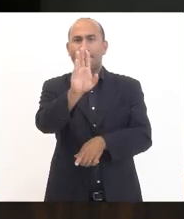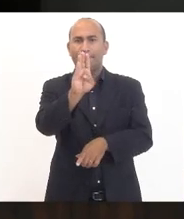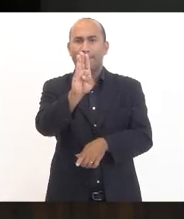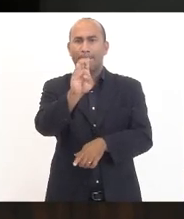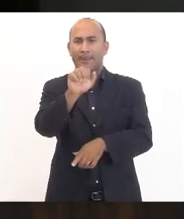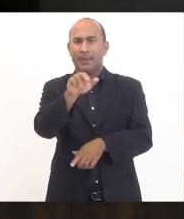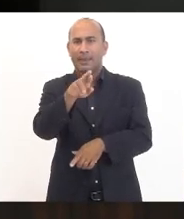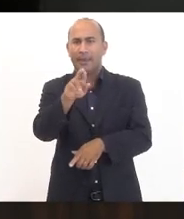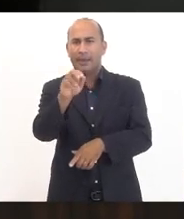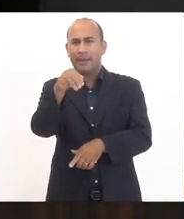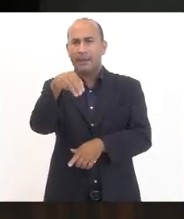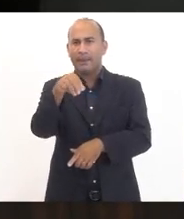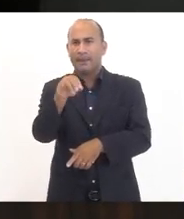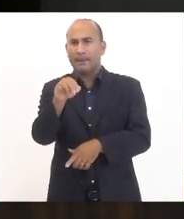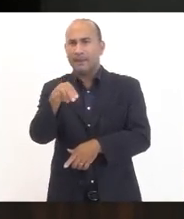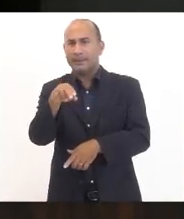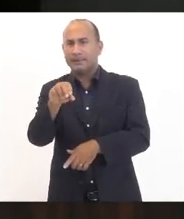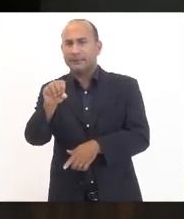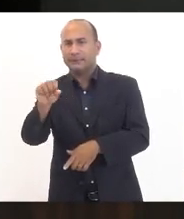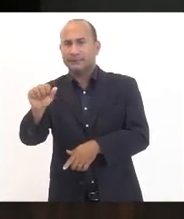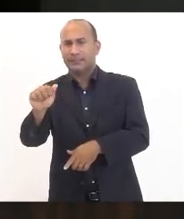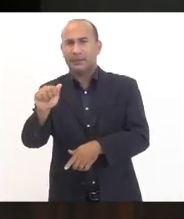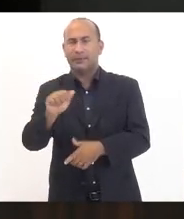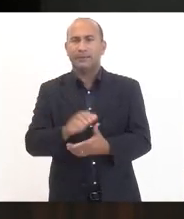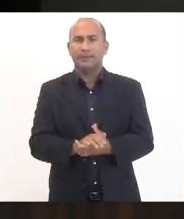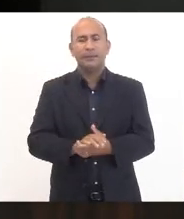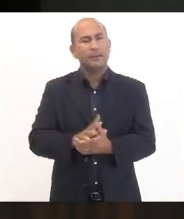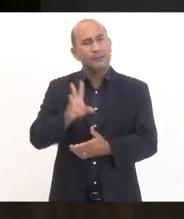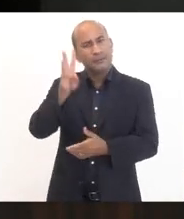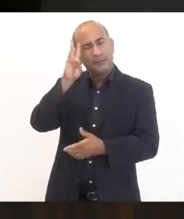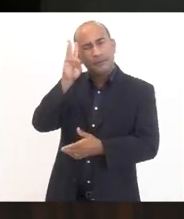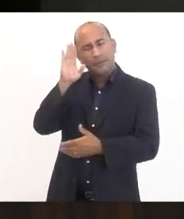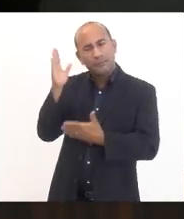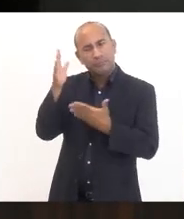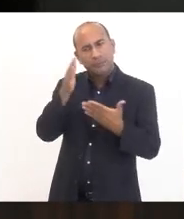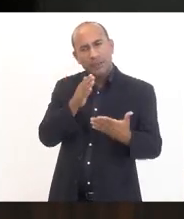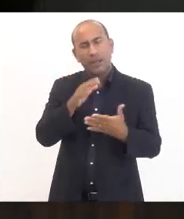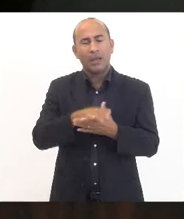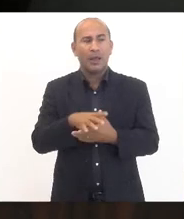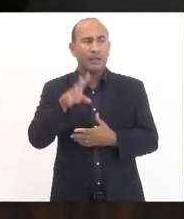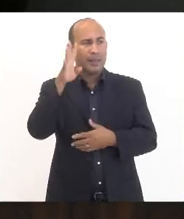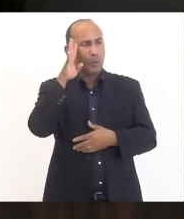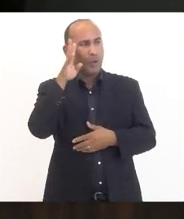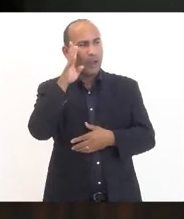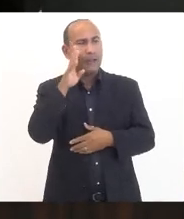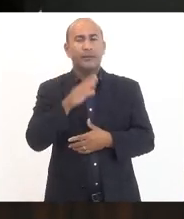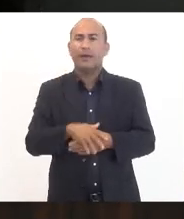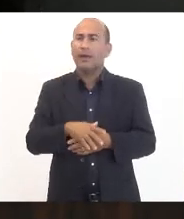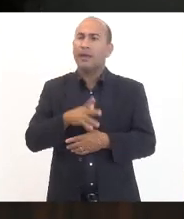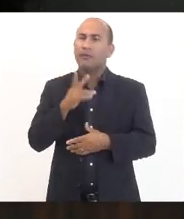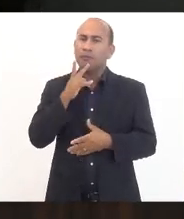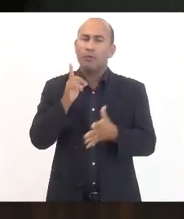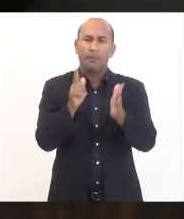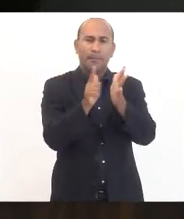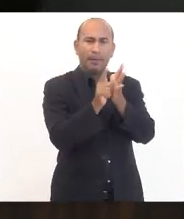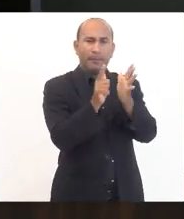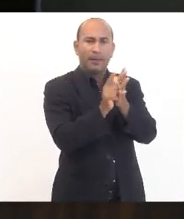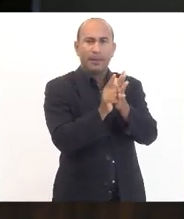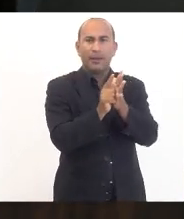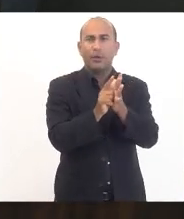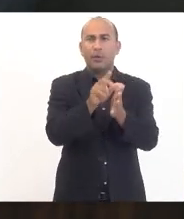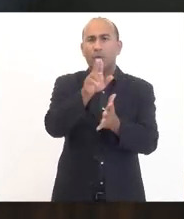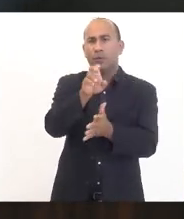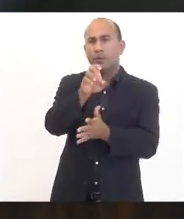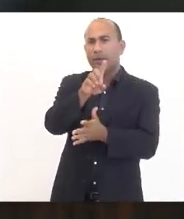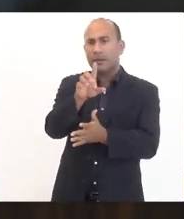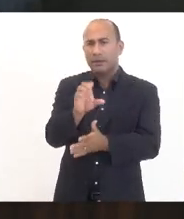Estou trazendo na próxima terça-feira. Na quarta eu vou botar para a pauta o ISO, a mensagem